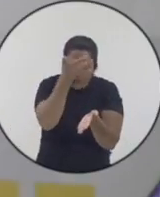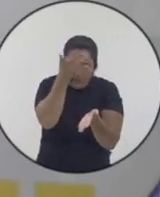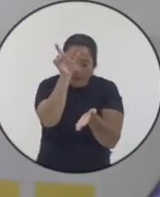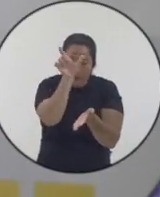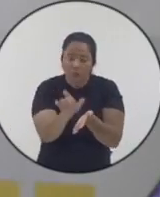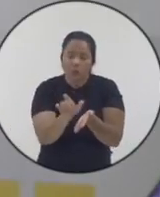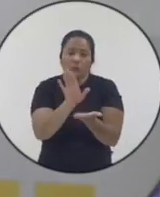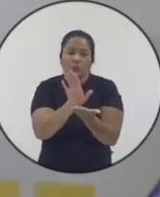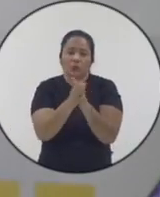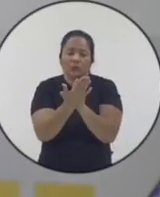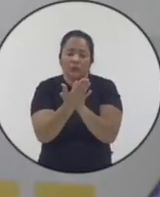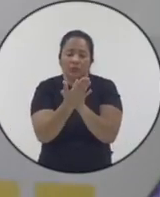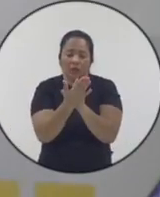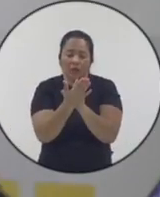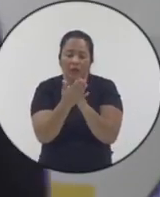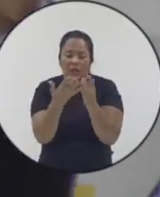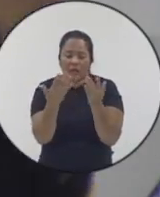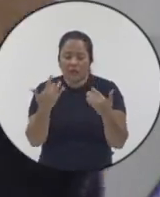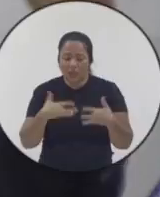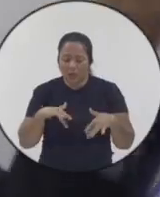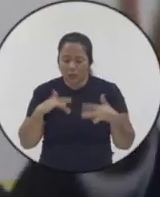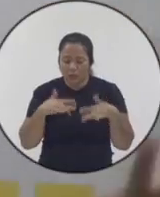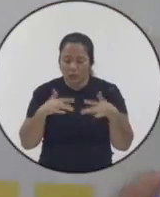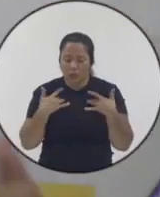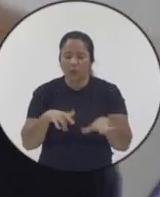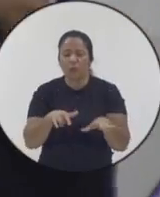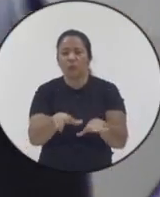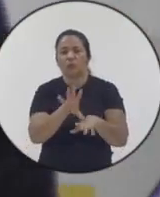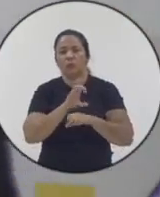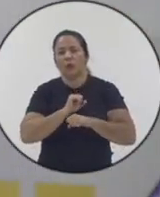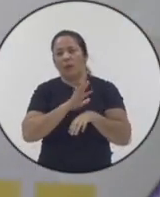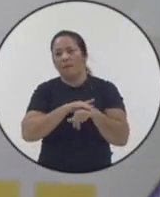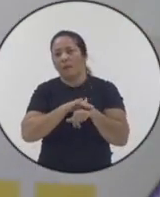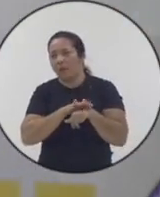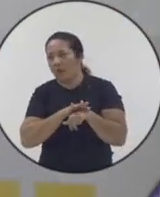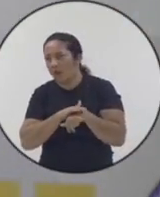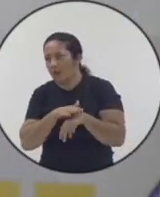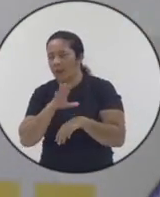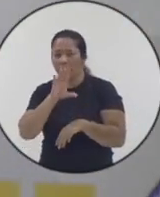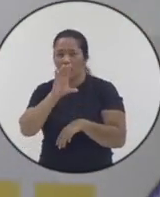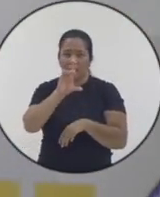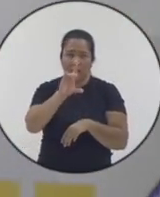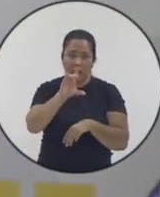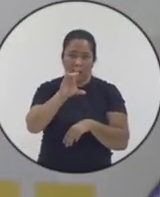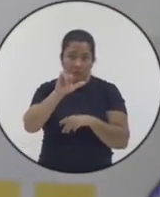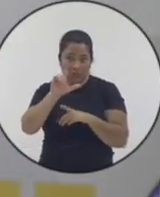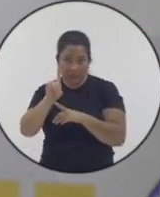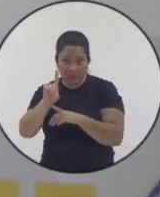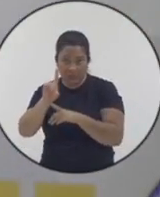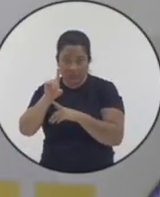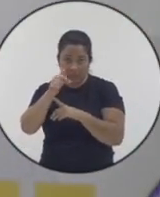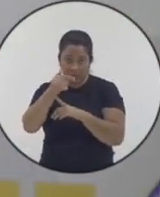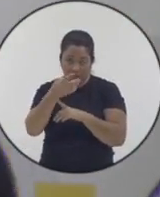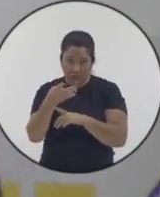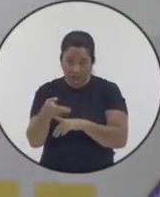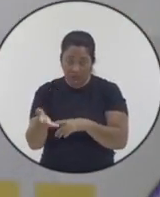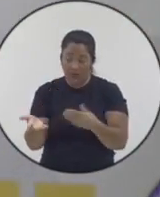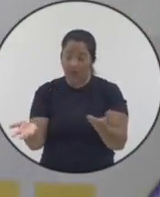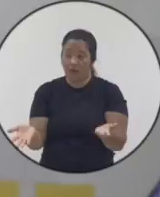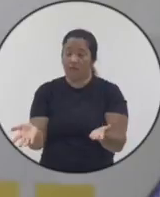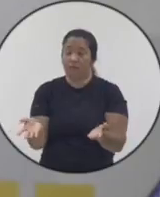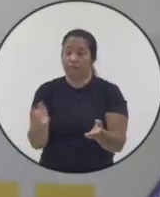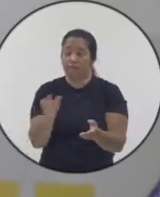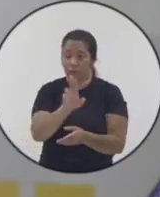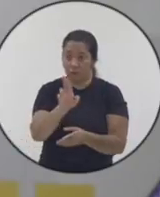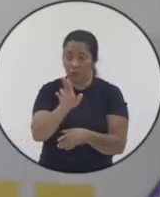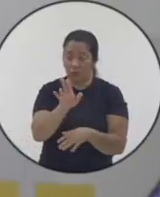pessoas trans como um transtorno mental, que hoje em dia tem o CID, F64, aquela coisa toda. E aí a gente vê que